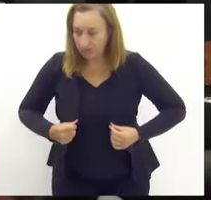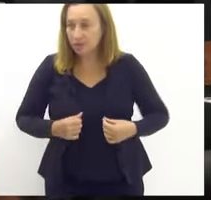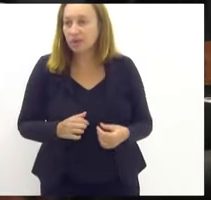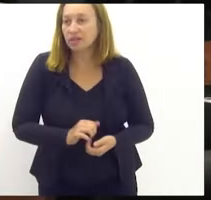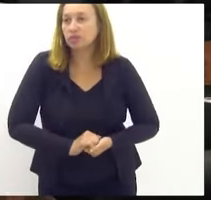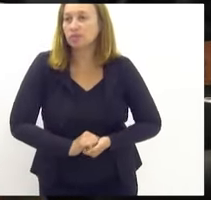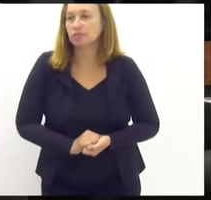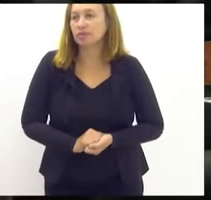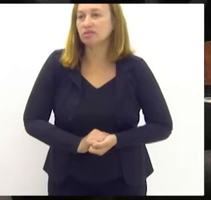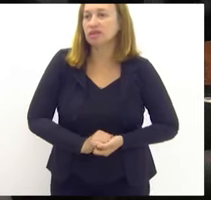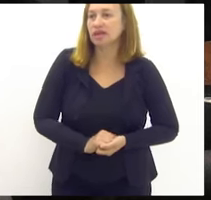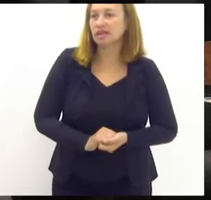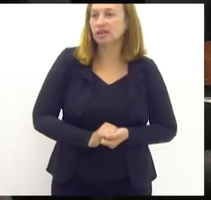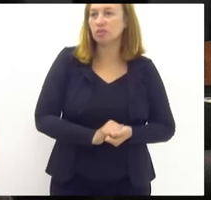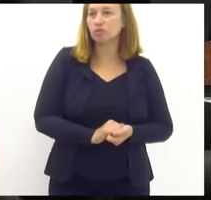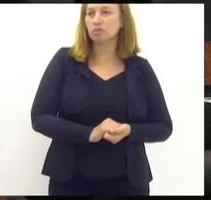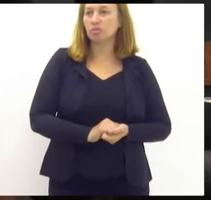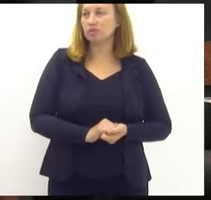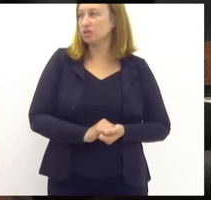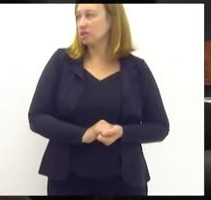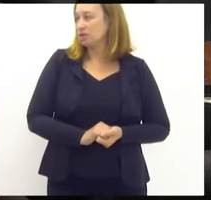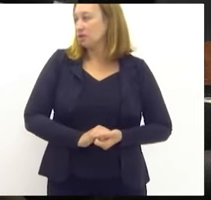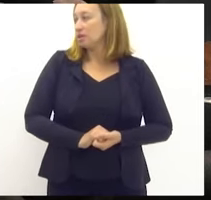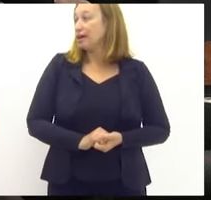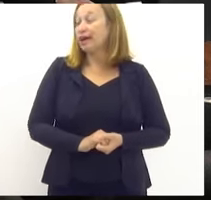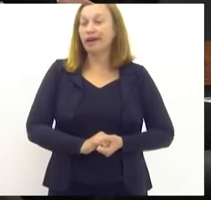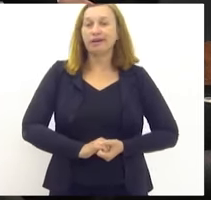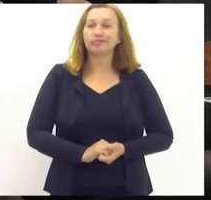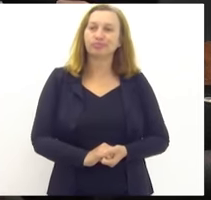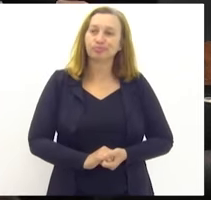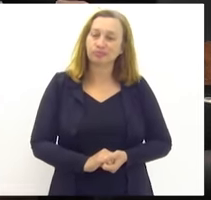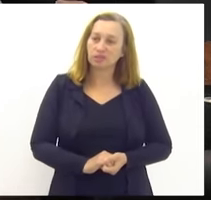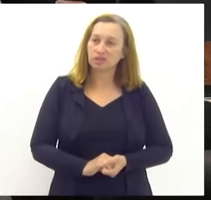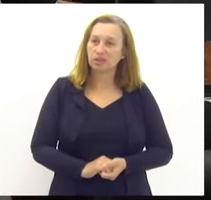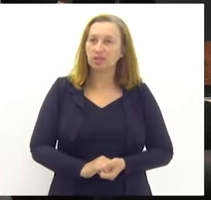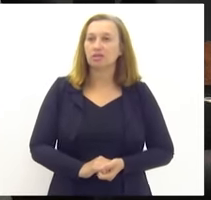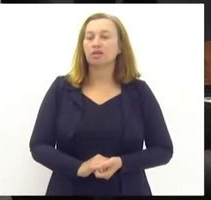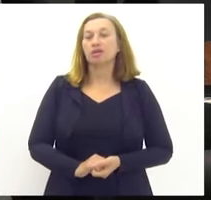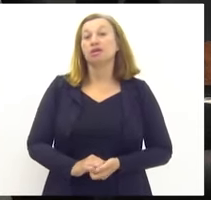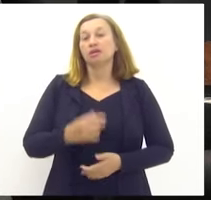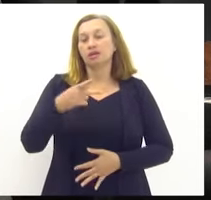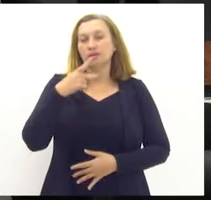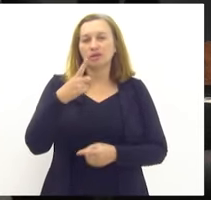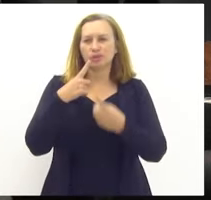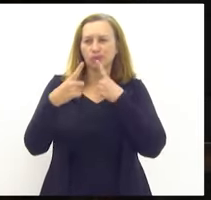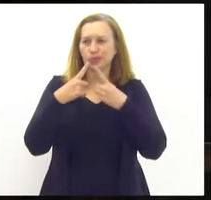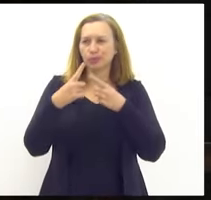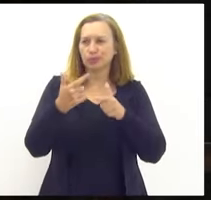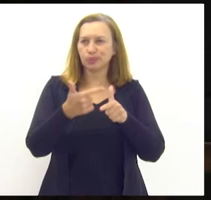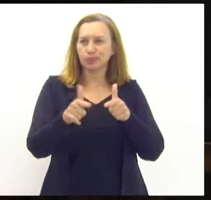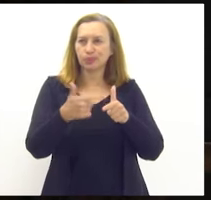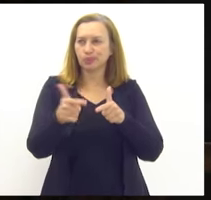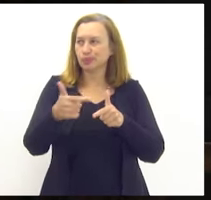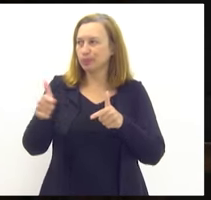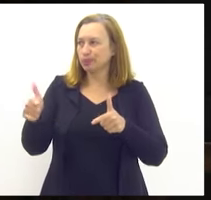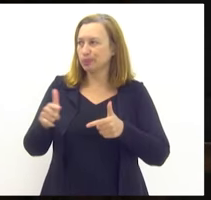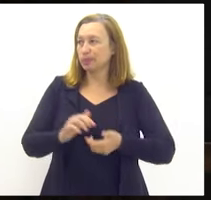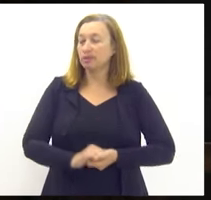vi quer queria é porque eu falei discutir então sem problema a